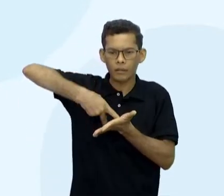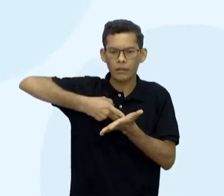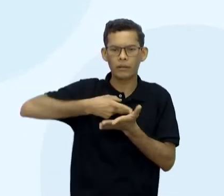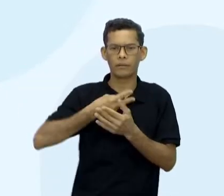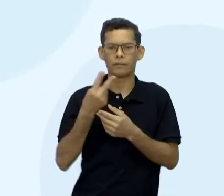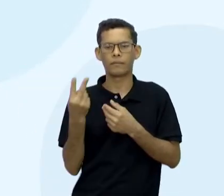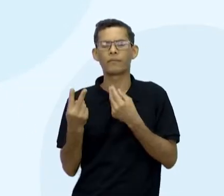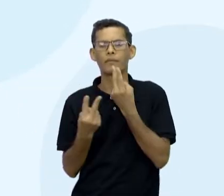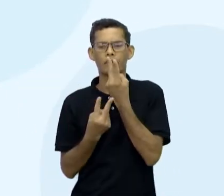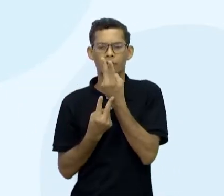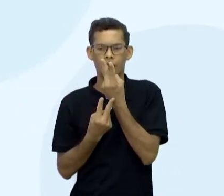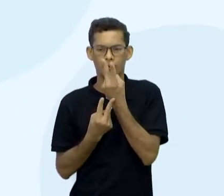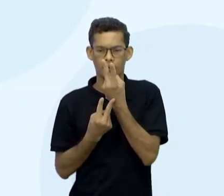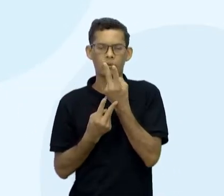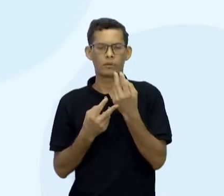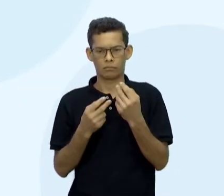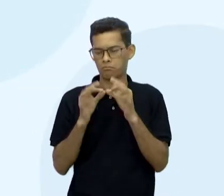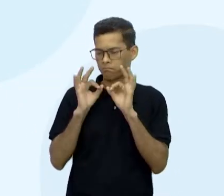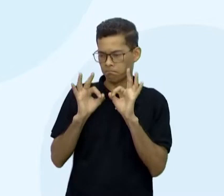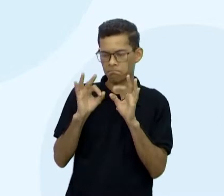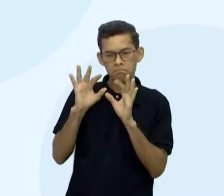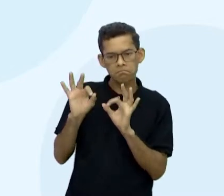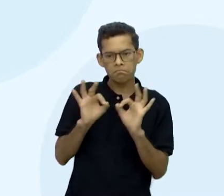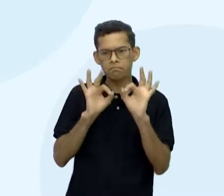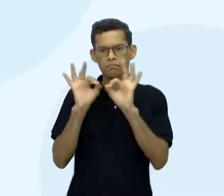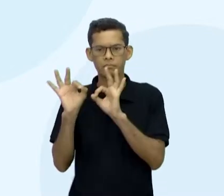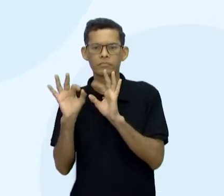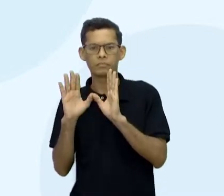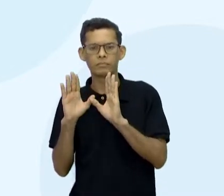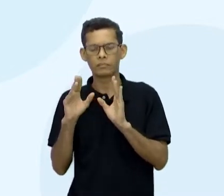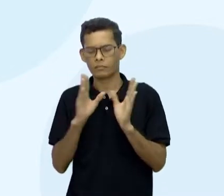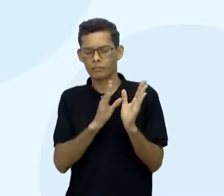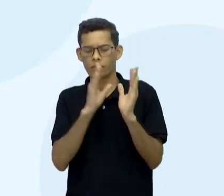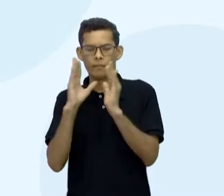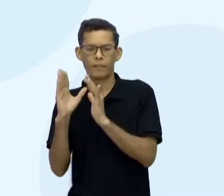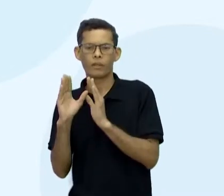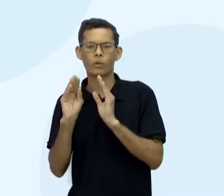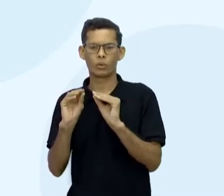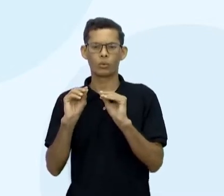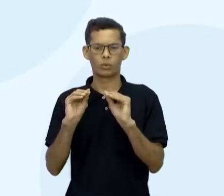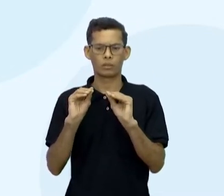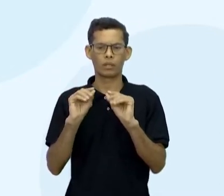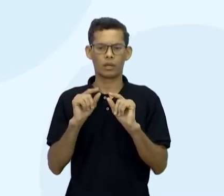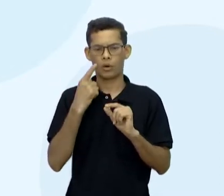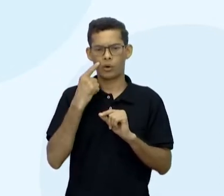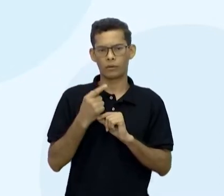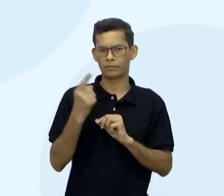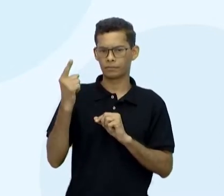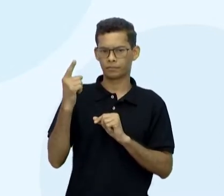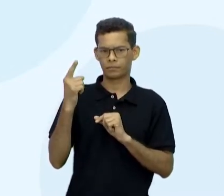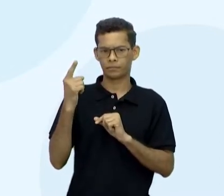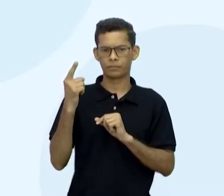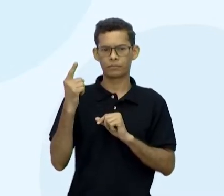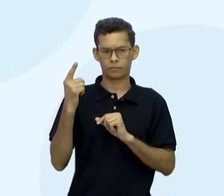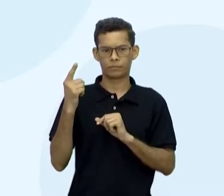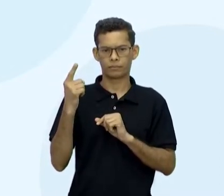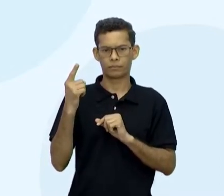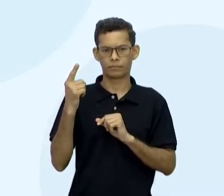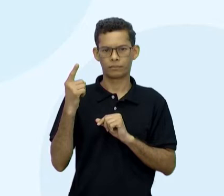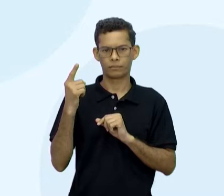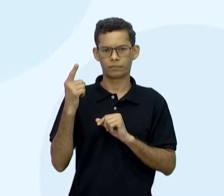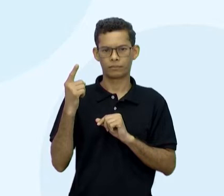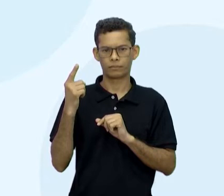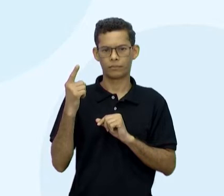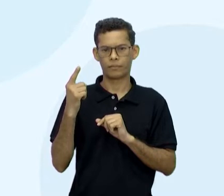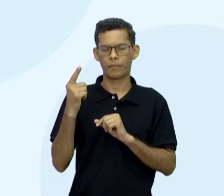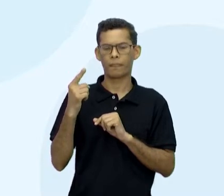aqui. Certo, Giba? Tá acompanhando. Aí, o que eu fiz aqui no caso, pessoal? Ó, pra não esquecer. O que eu fiz aqui, ó? Aí, o R ao